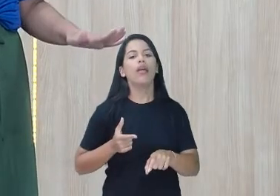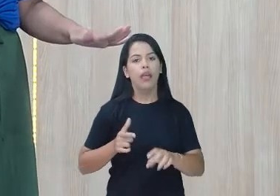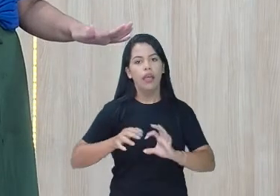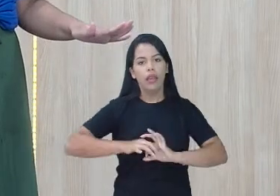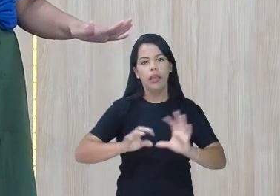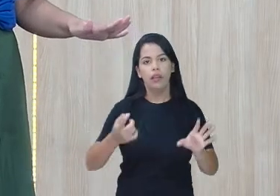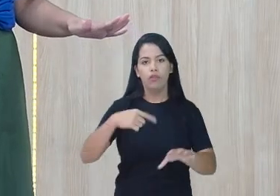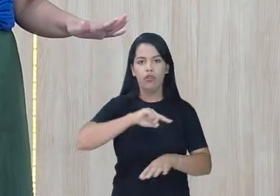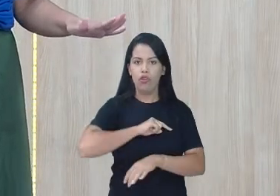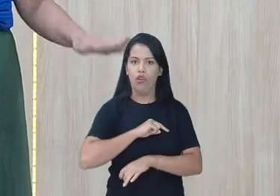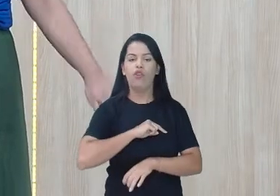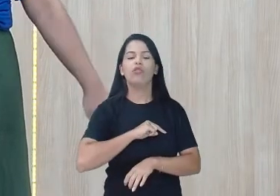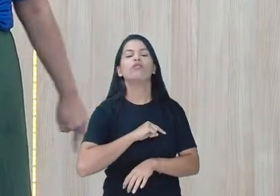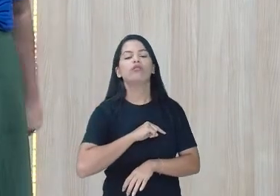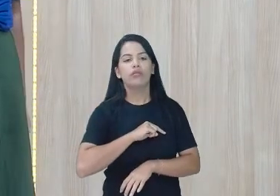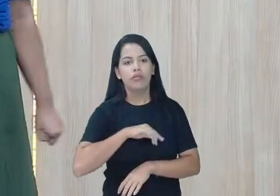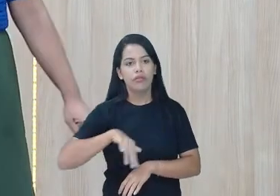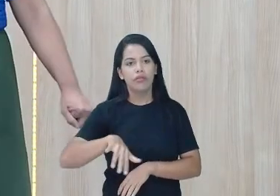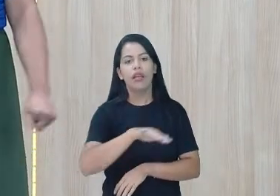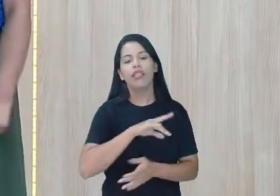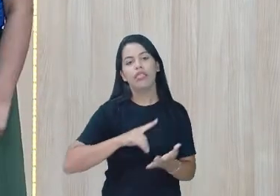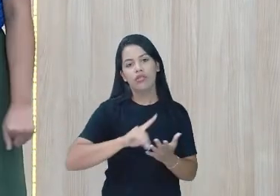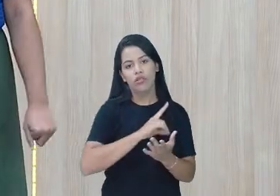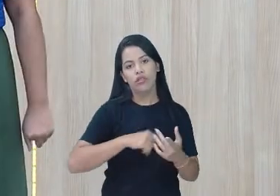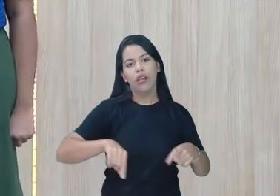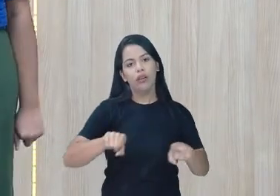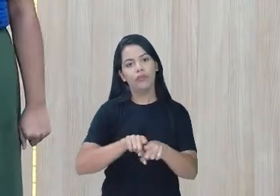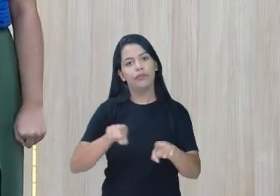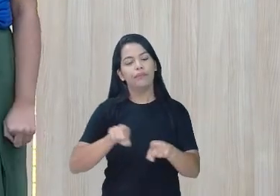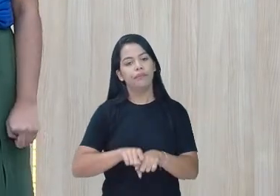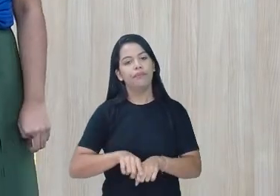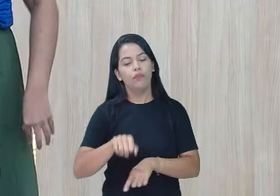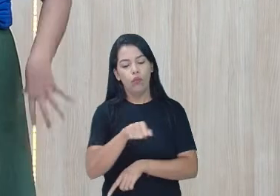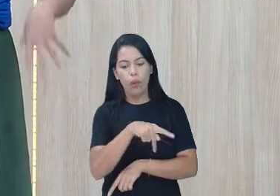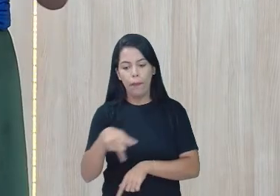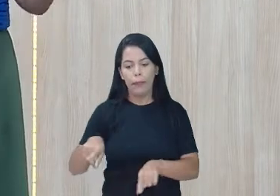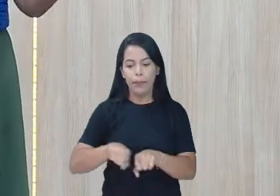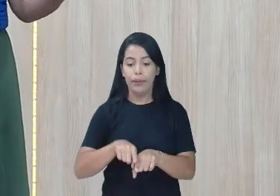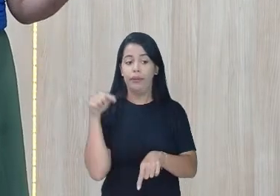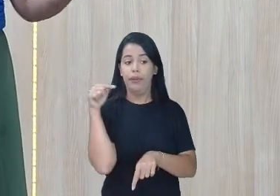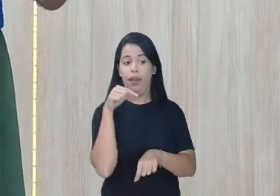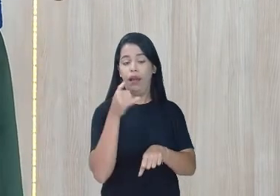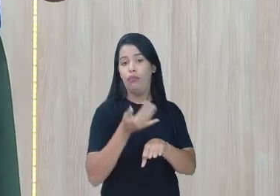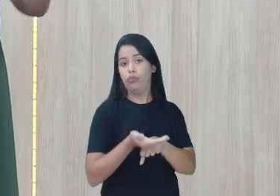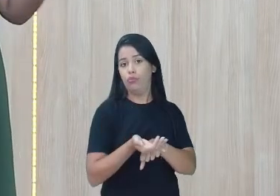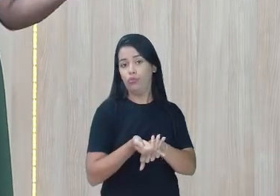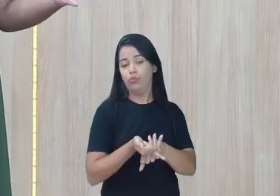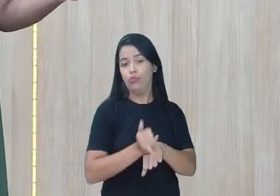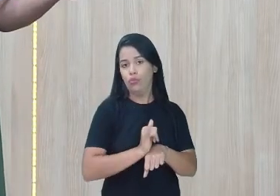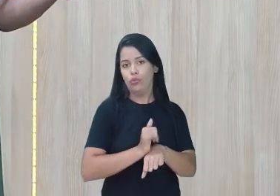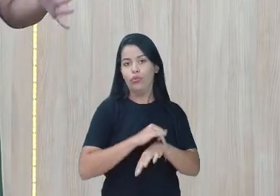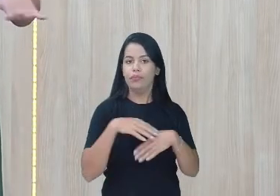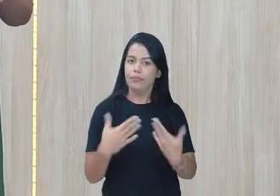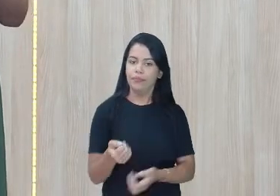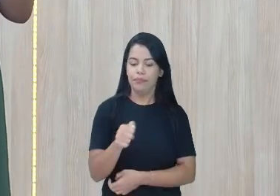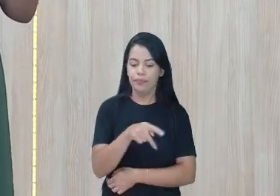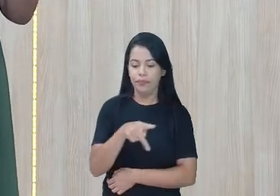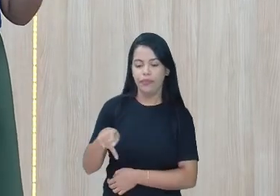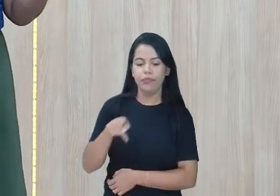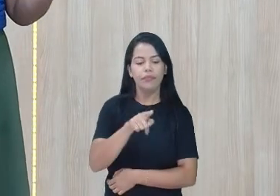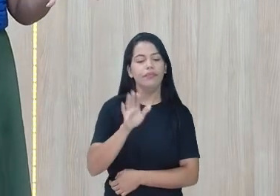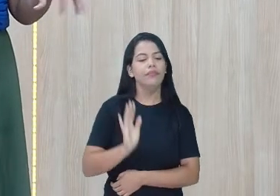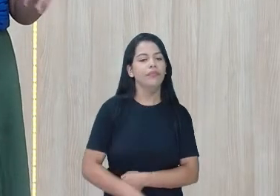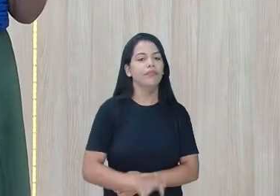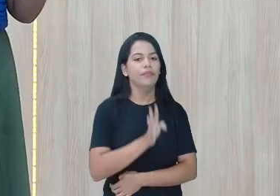app do Educa Recife e também no nosso canal lá no YouTube. App esse que você já conhece, né? Já faz